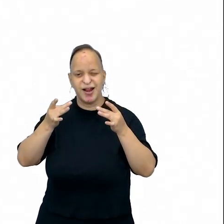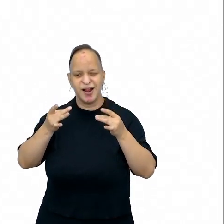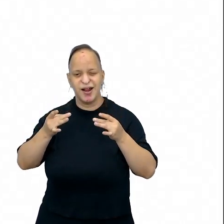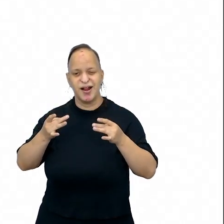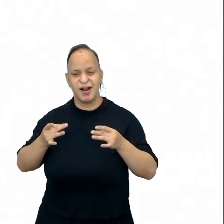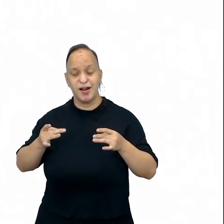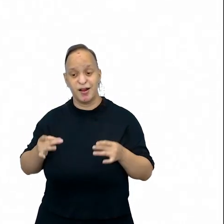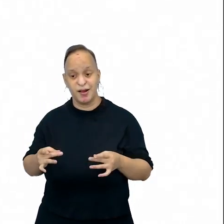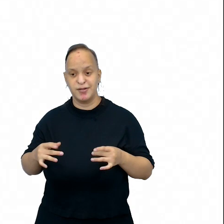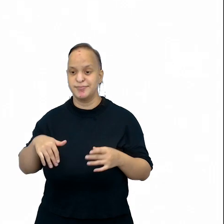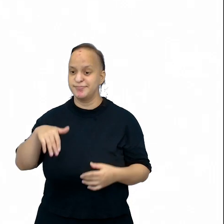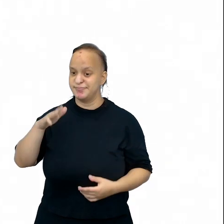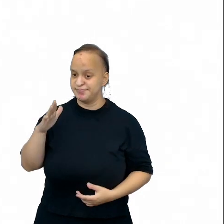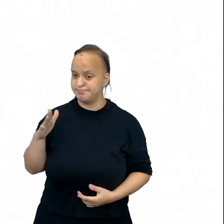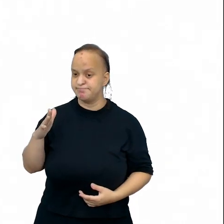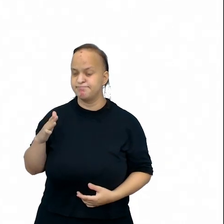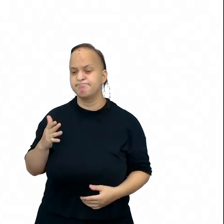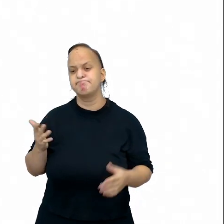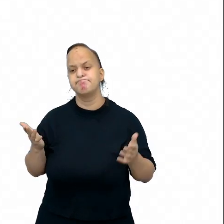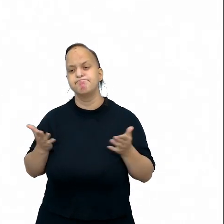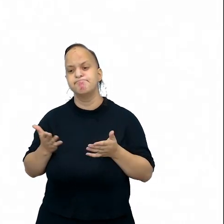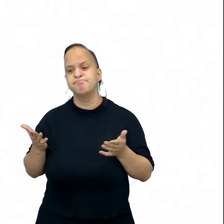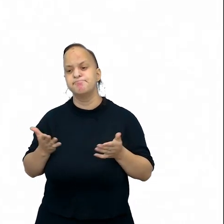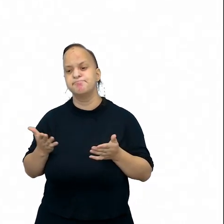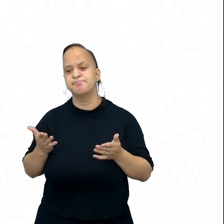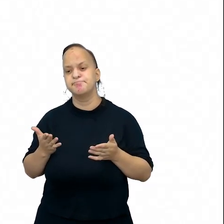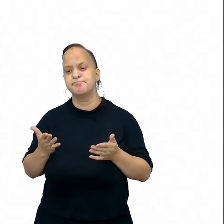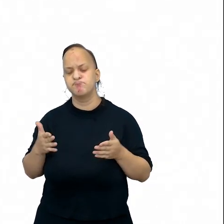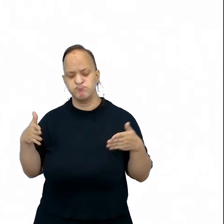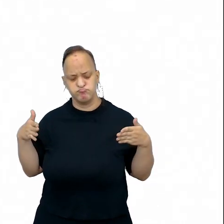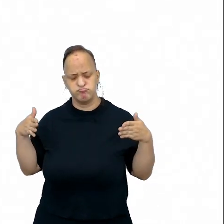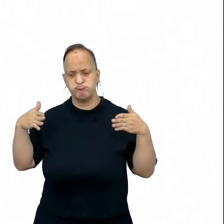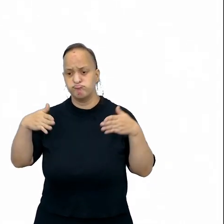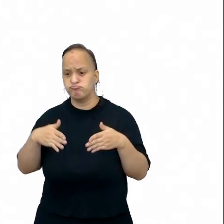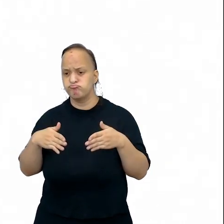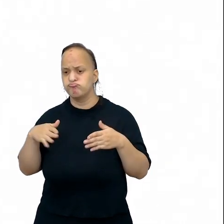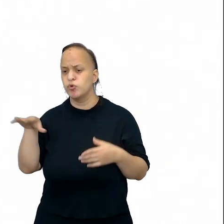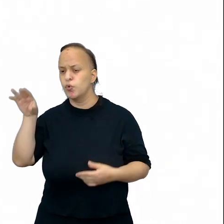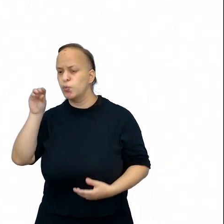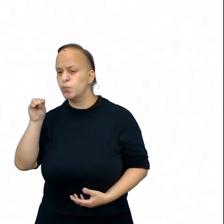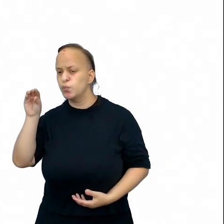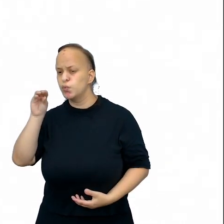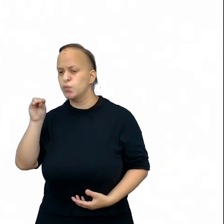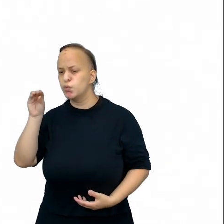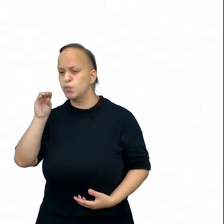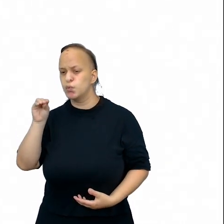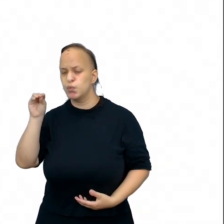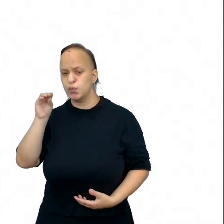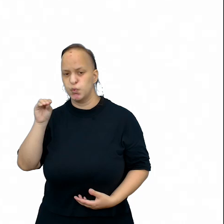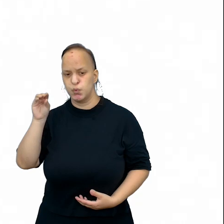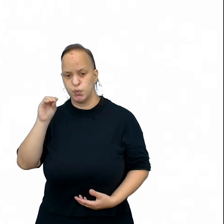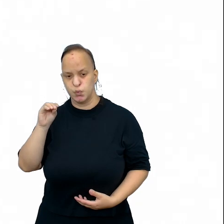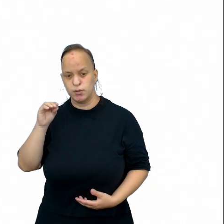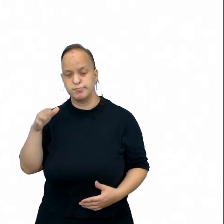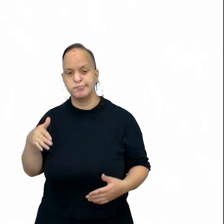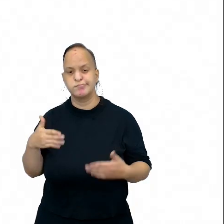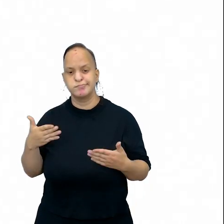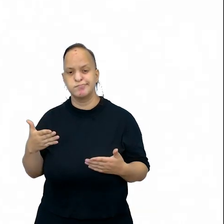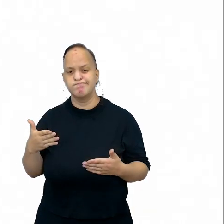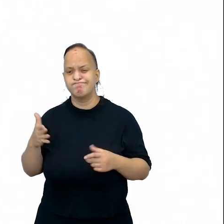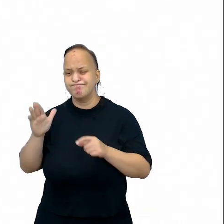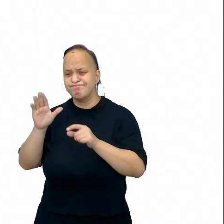à aula. Eu estou aqui abordando mais a questão da oralidade, aquilo que pode estar presente, né? Então, nós temos